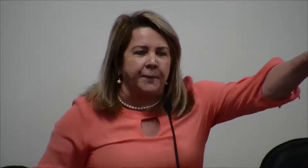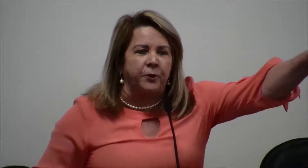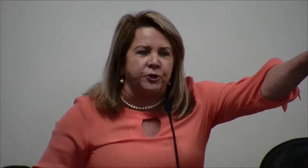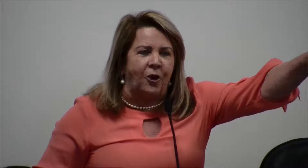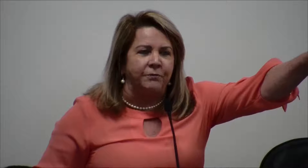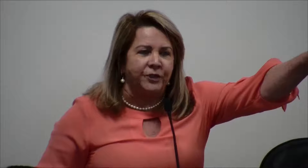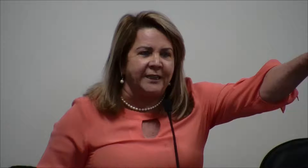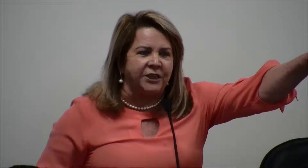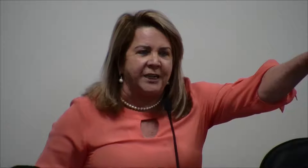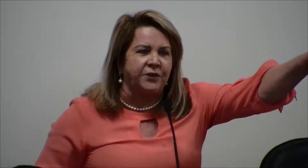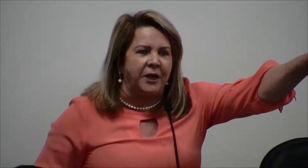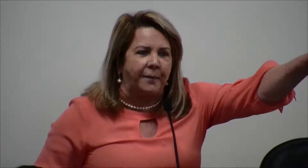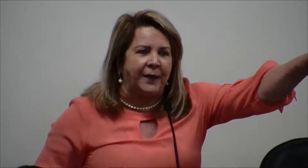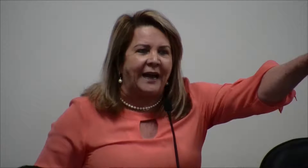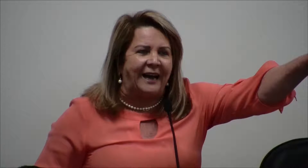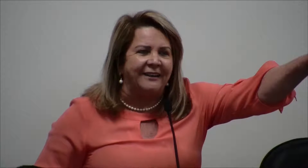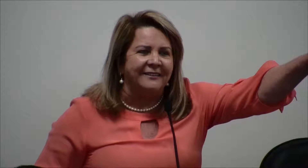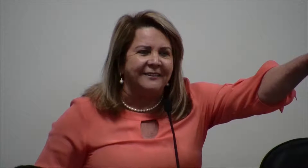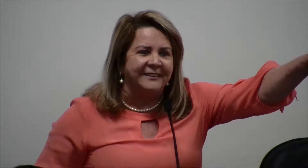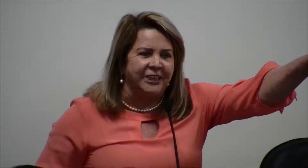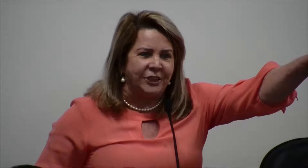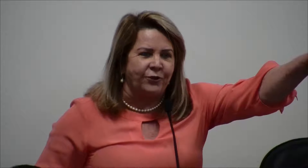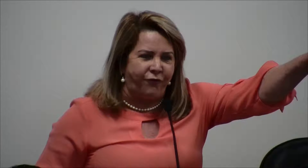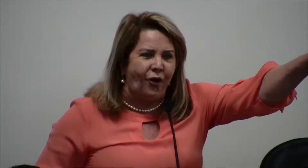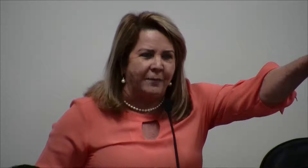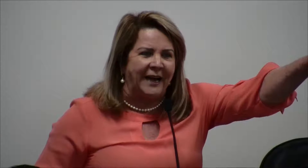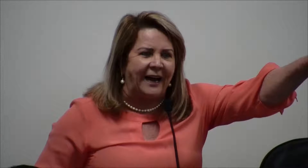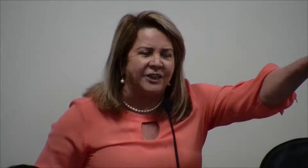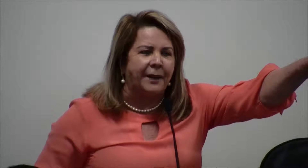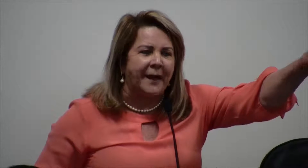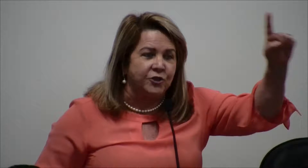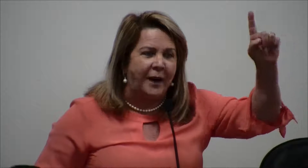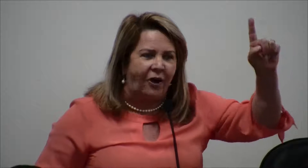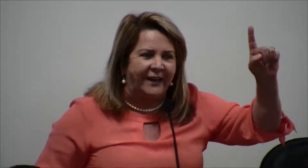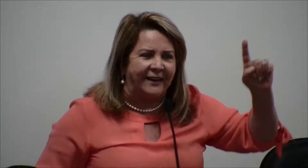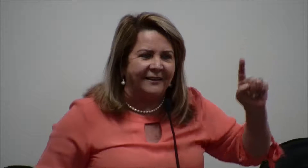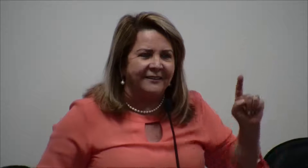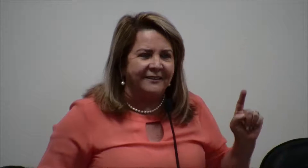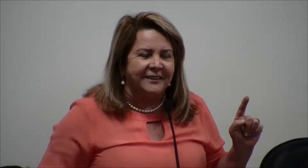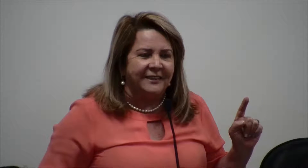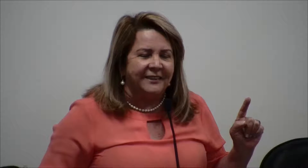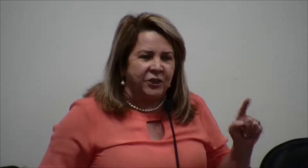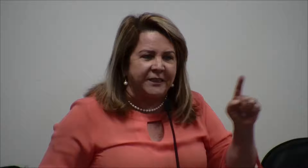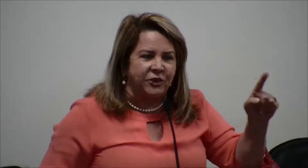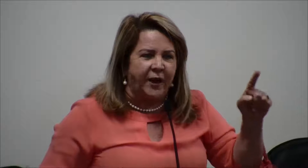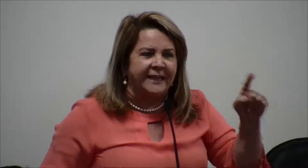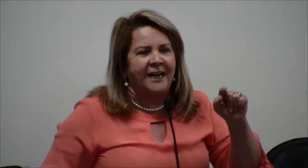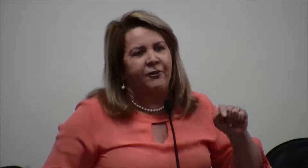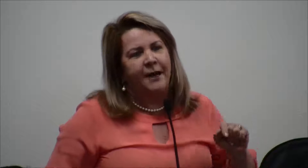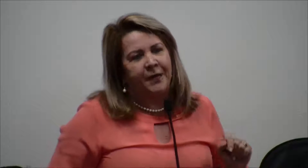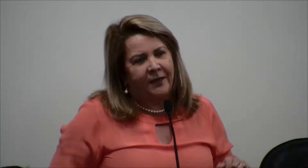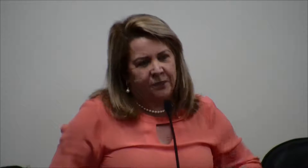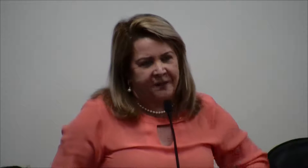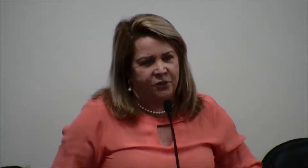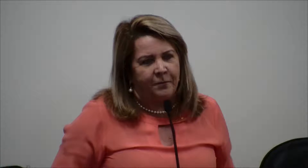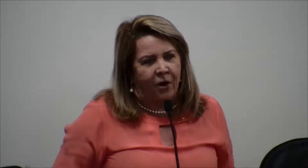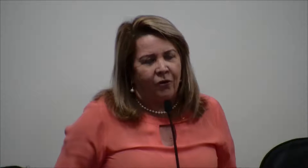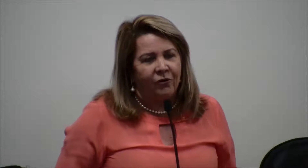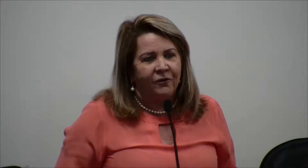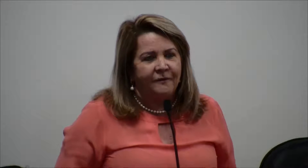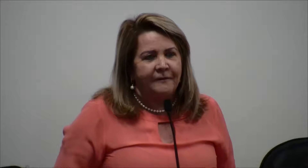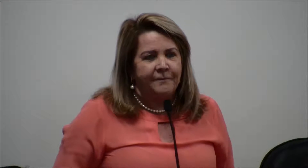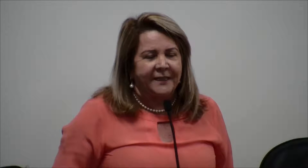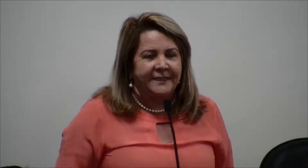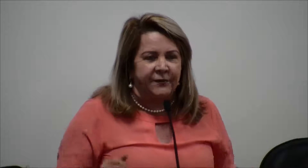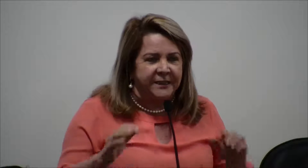até o CEPROSOM, tinha gente que veio a pé lá. Tinha gente com fome lá, e já mais de 1 hora. Tinha uma senhora que estava lá quase passando